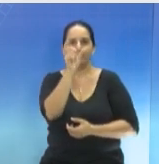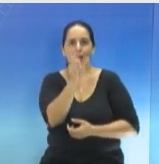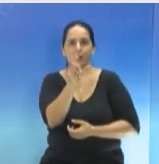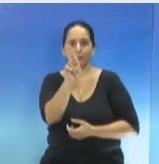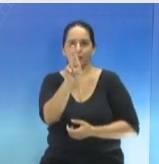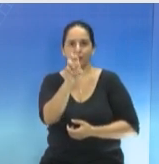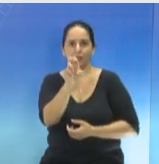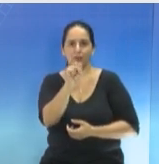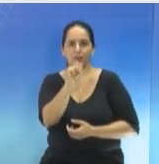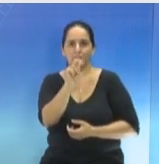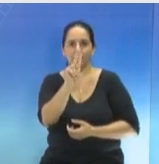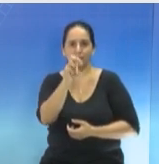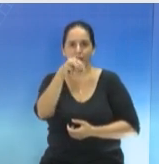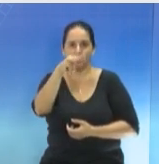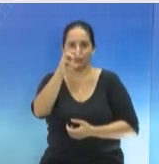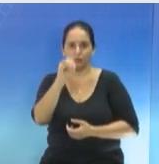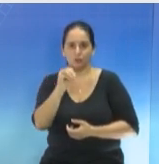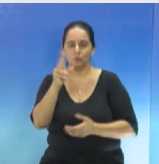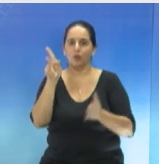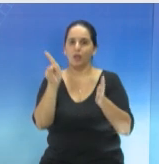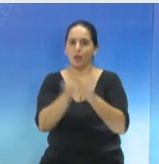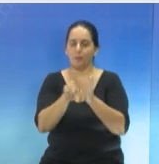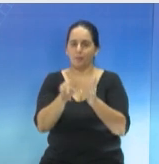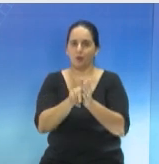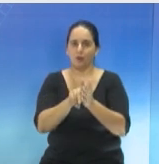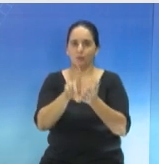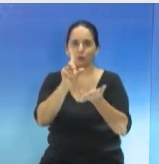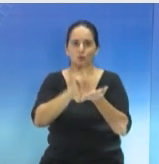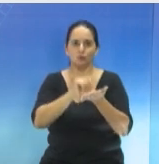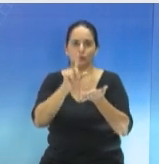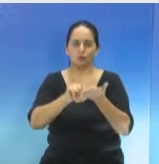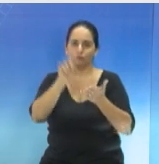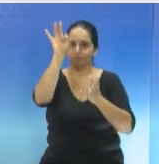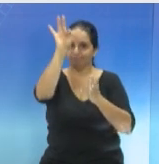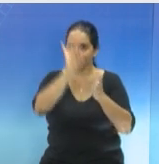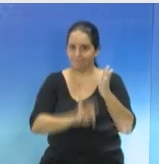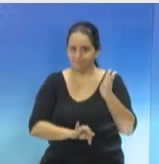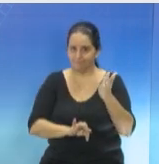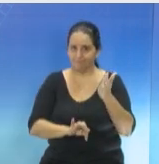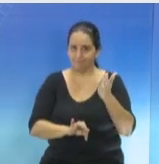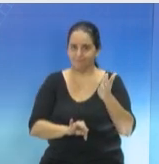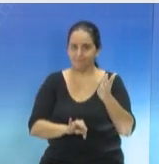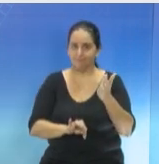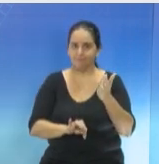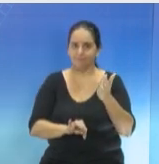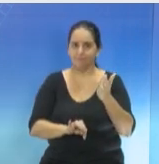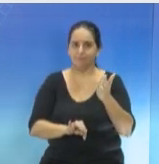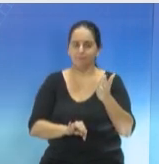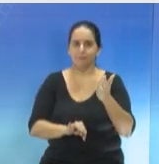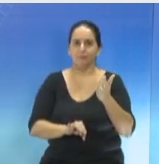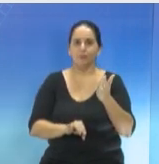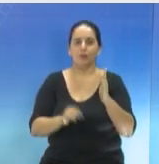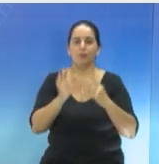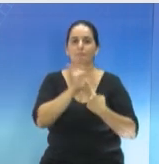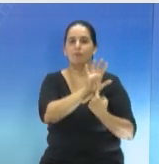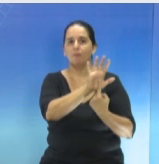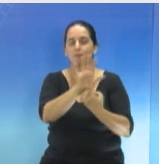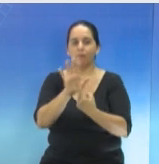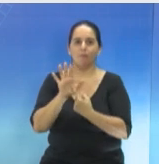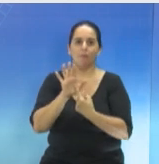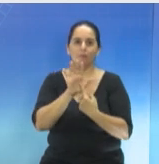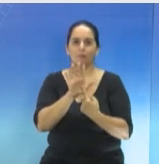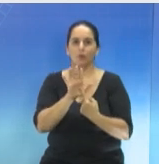resumo, as palavras-chave, Então, é de um artigo. Na estrutura desse texto, essa função é